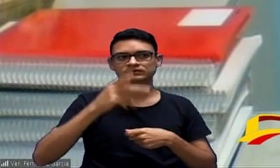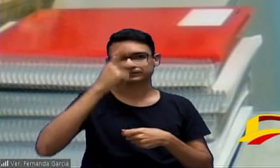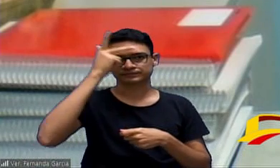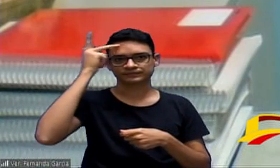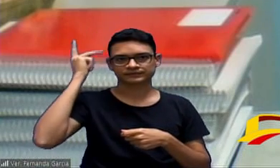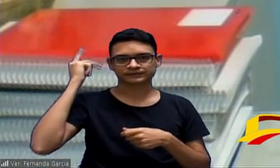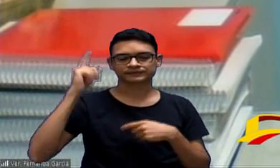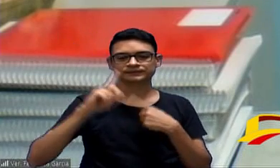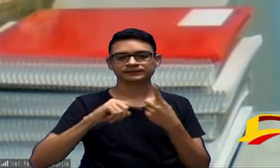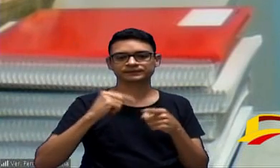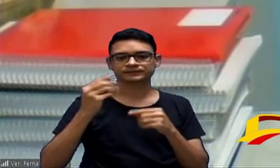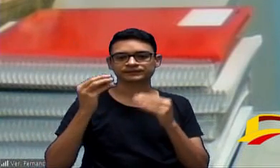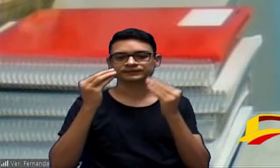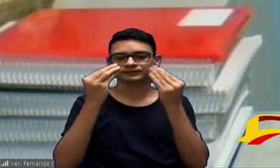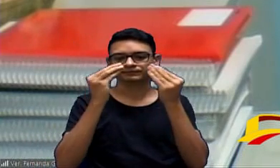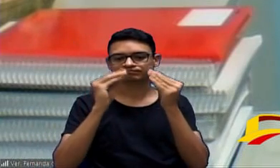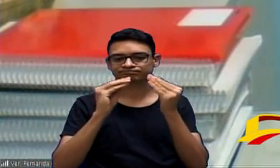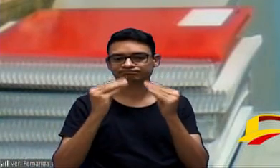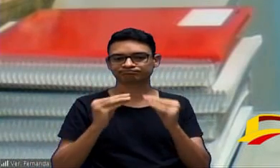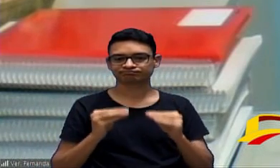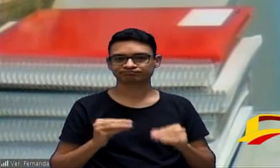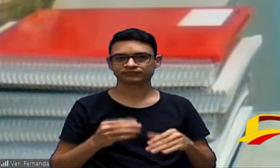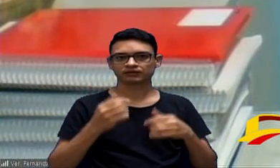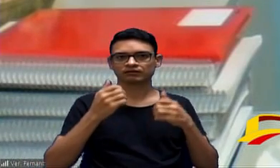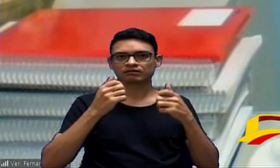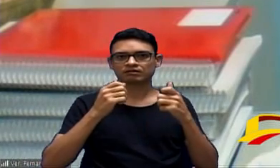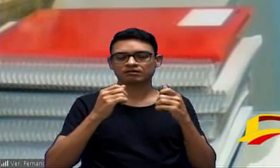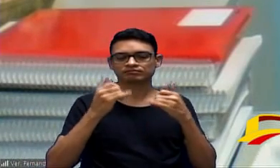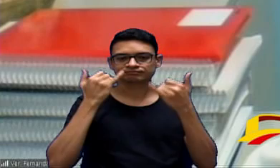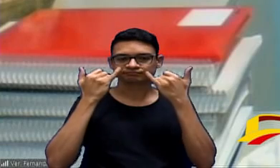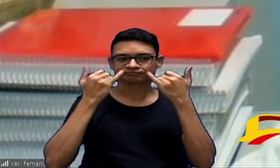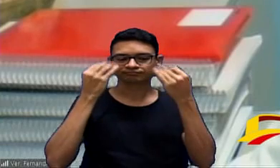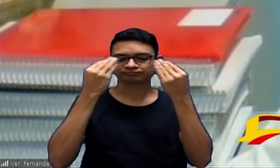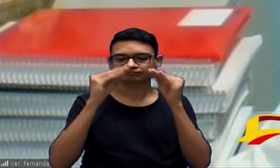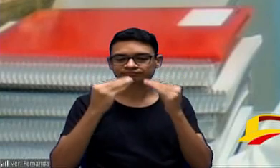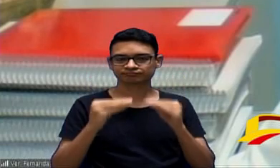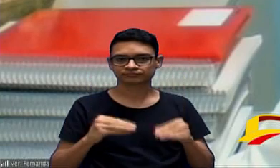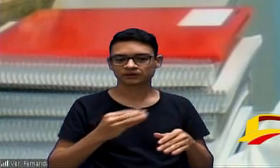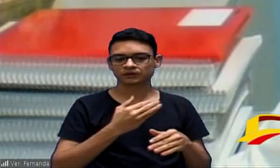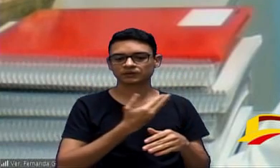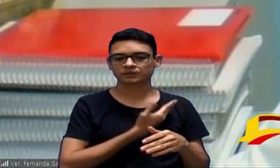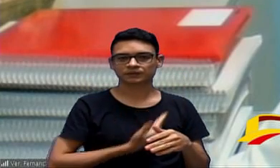de não conseguir fazer o cadastro único do governo federal. Então, essa que é a preocupação.